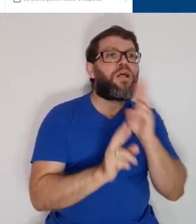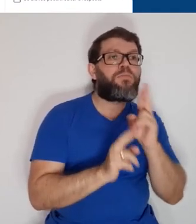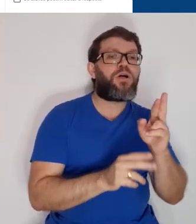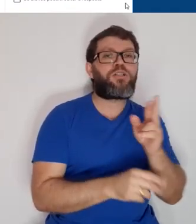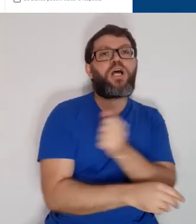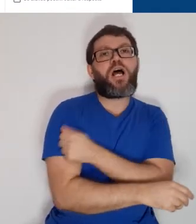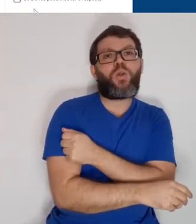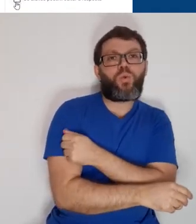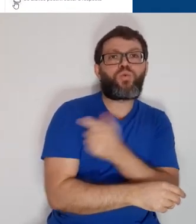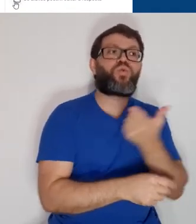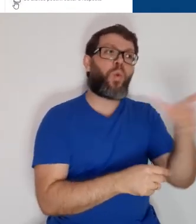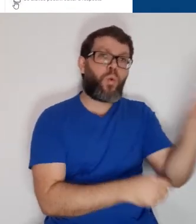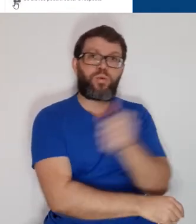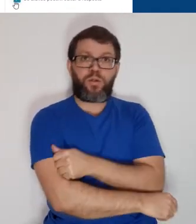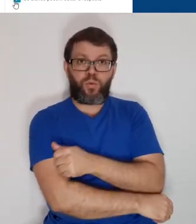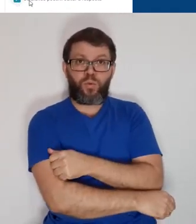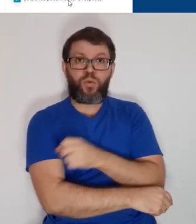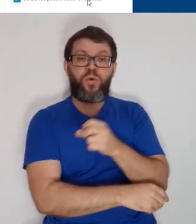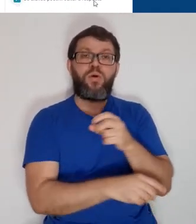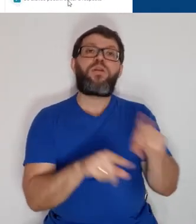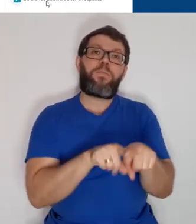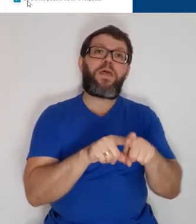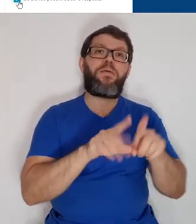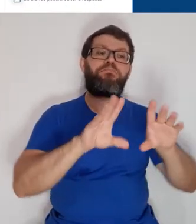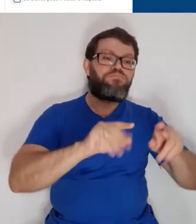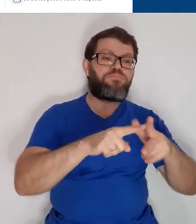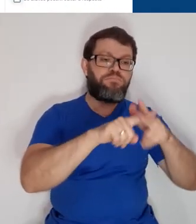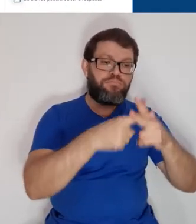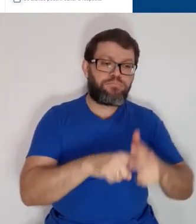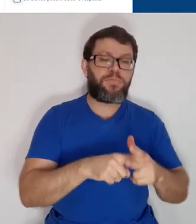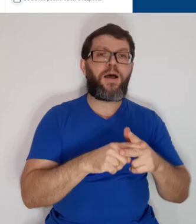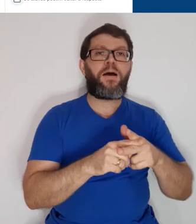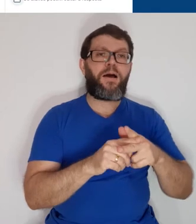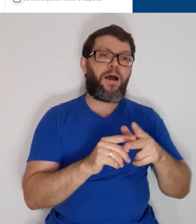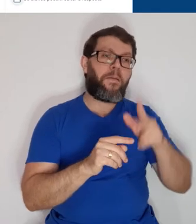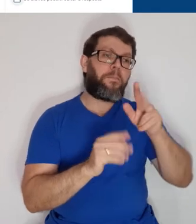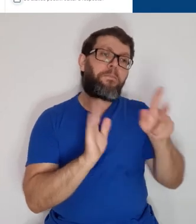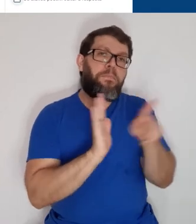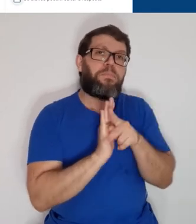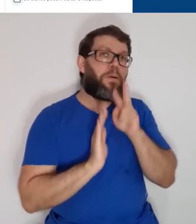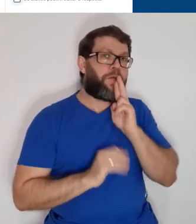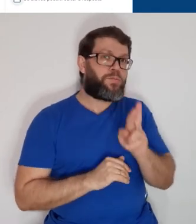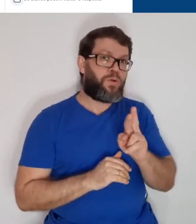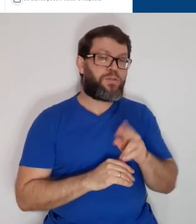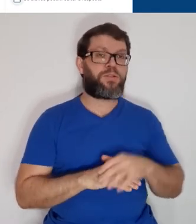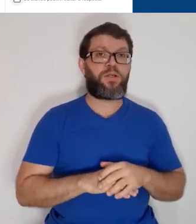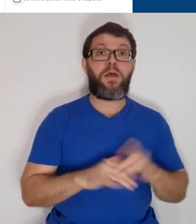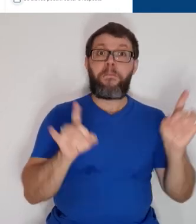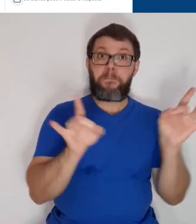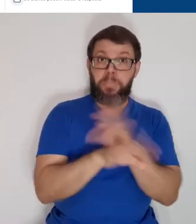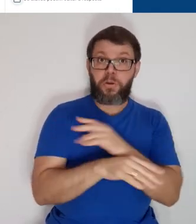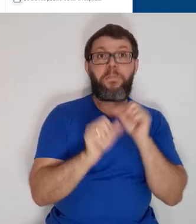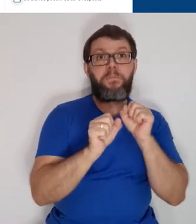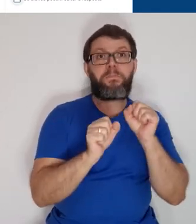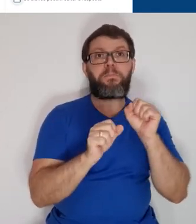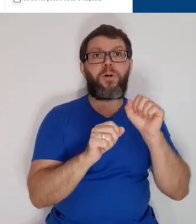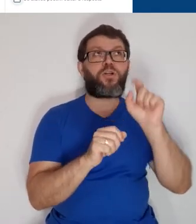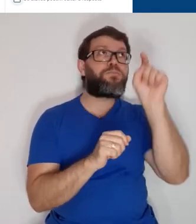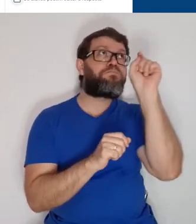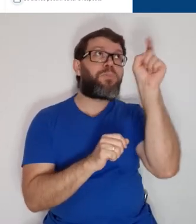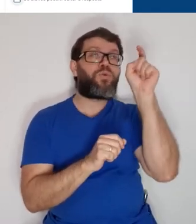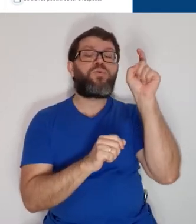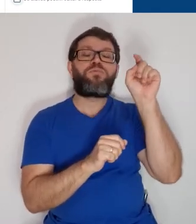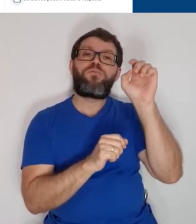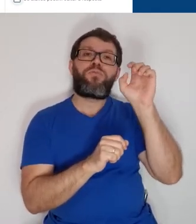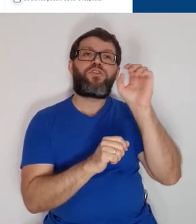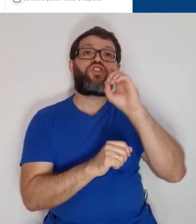outros e se eles podem editar a própria resposta quando estiver tudo pronto podemos enviar a pergunta clicando no